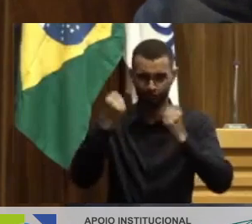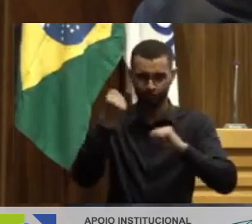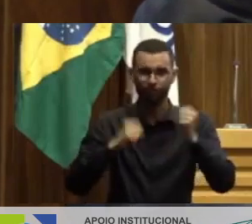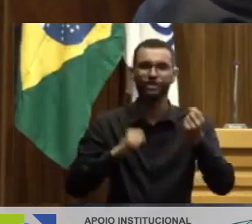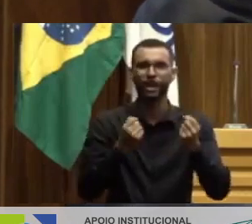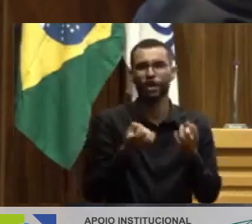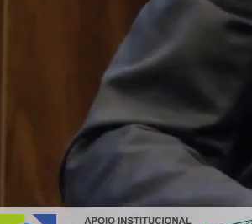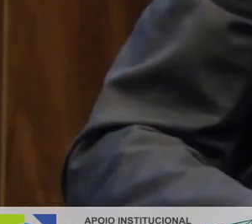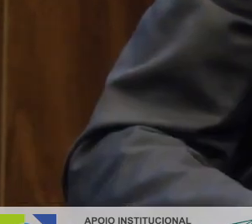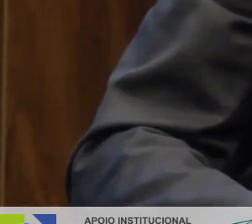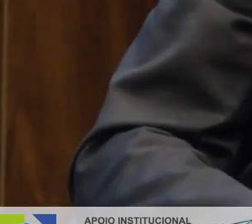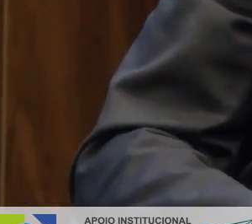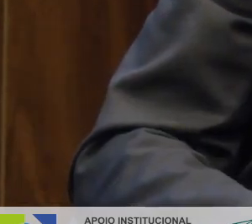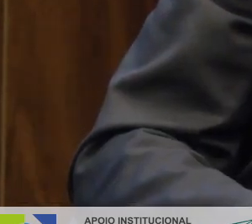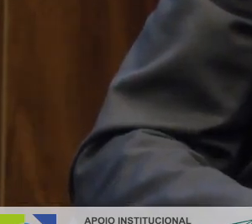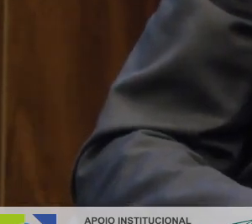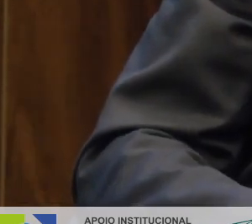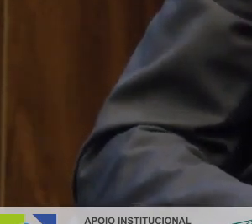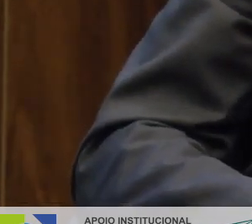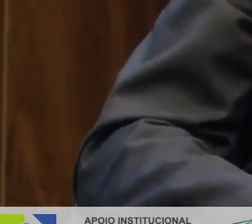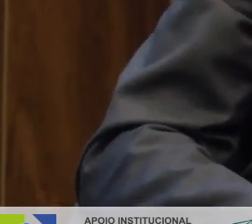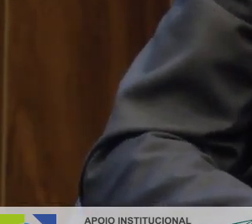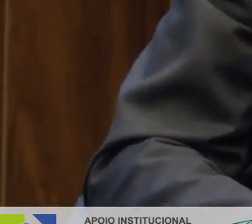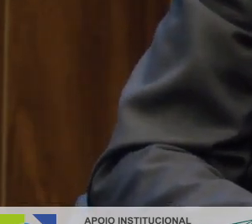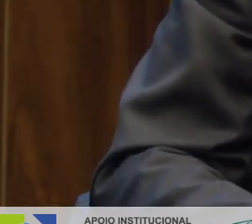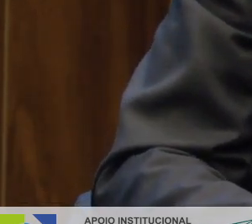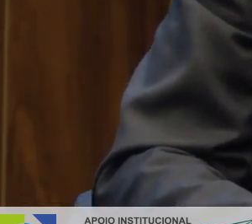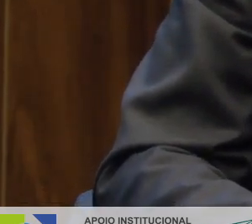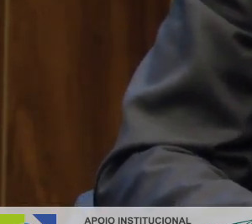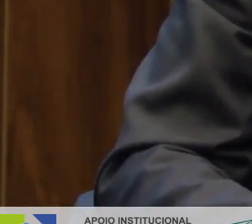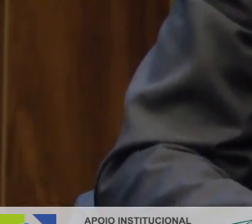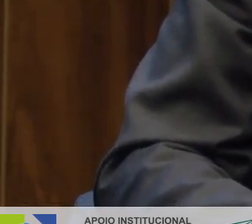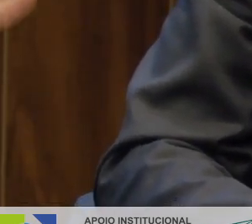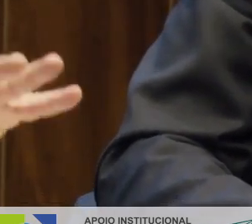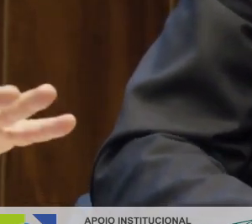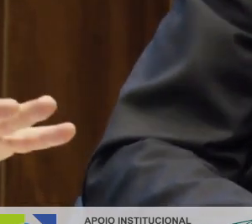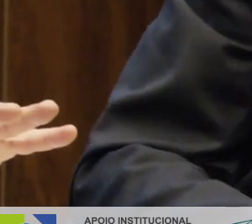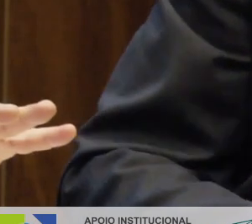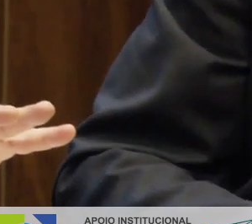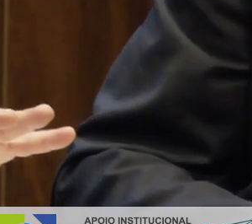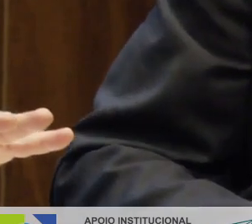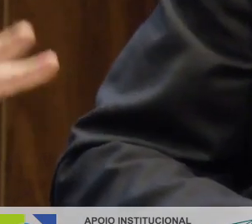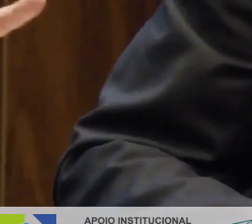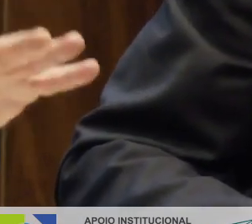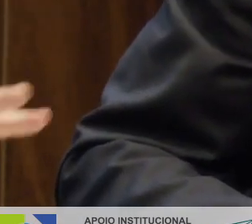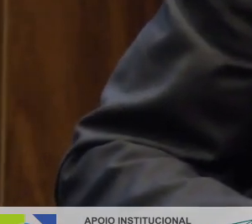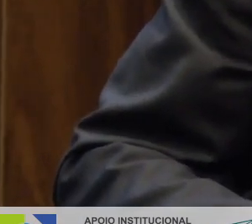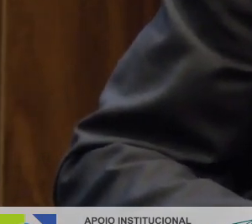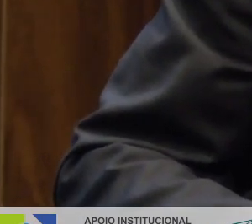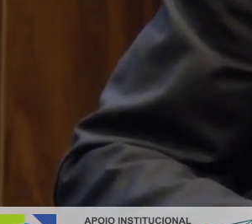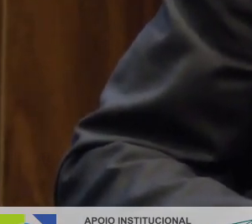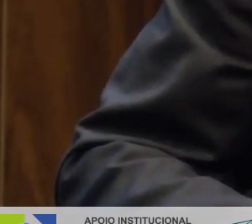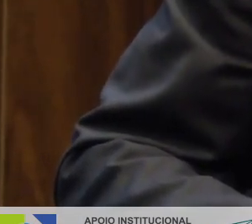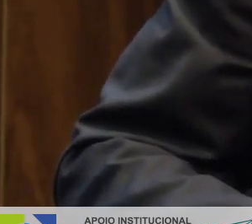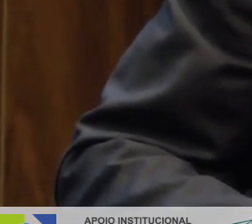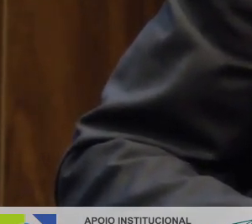a mobilidade elétrica. É a mobilidade sustentável. Nós estamos com 5 plantas de ônibus hoje